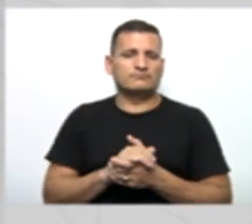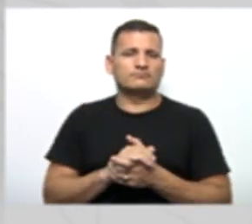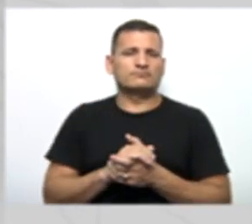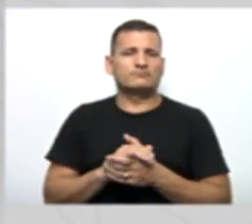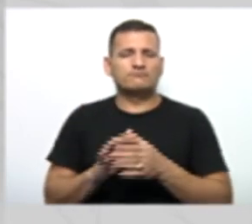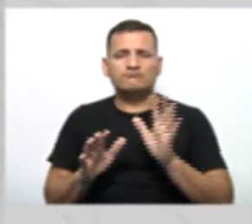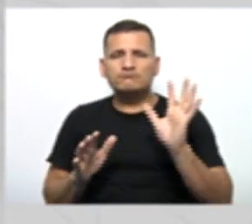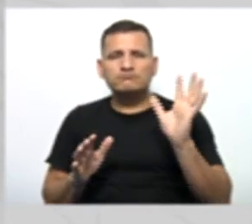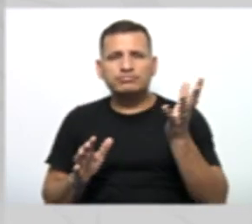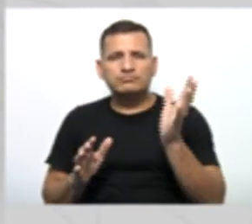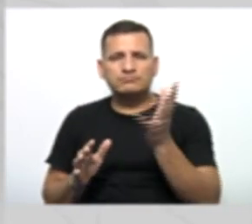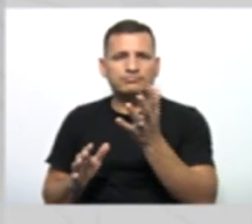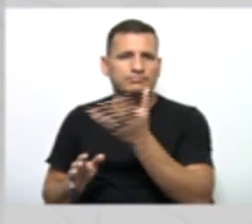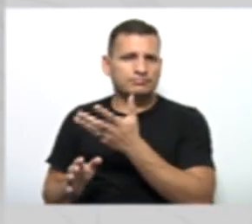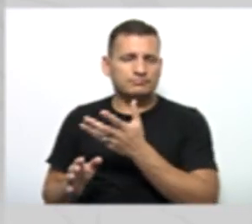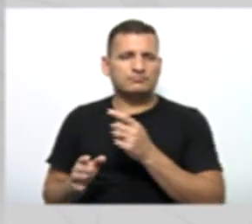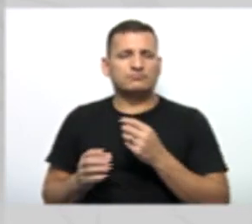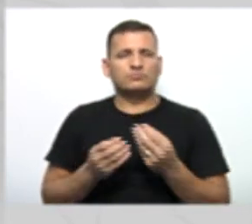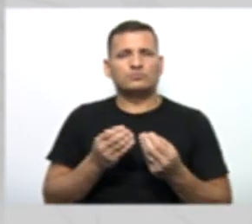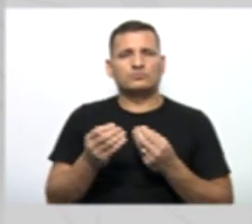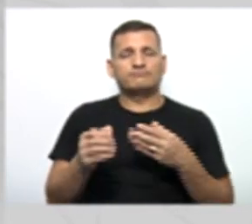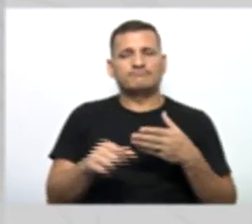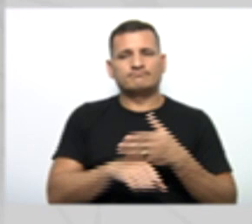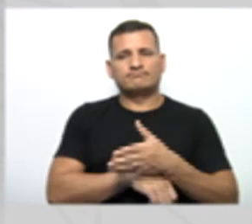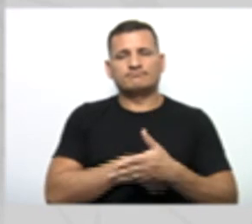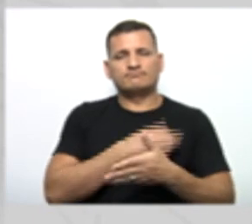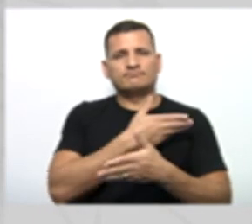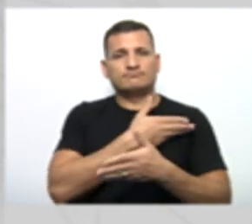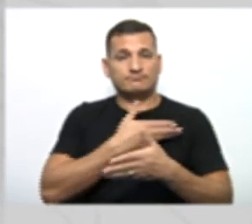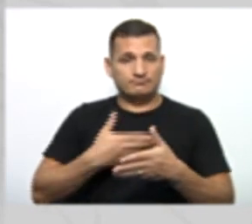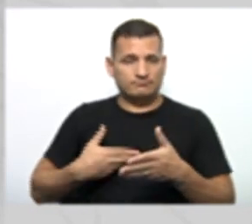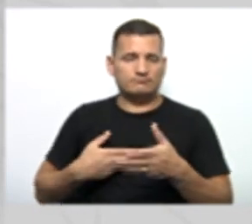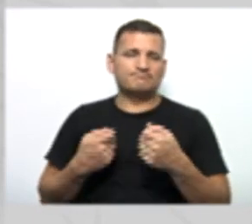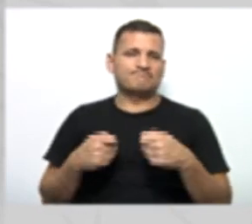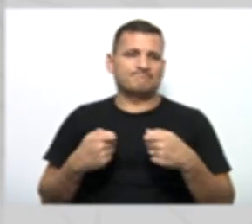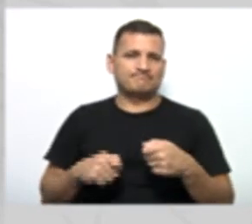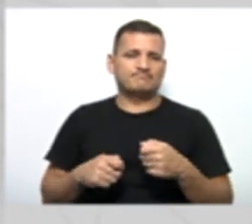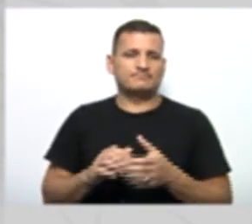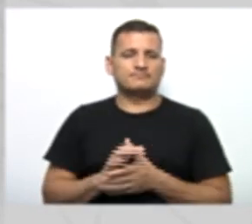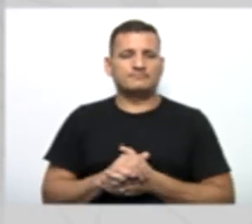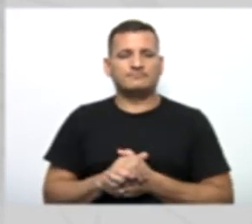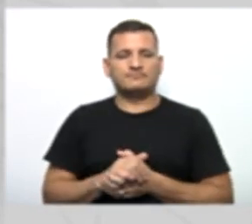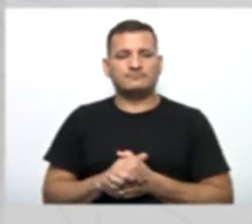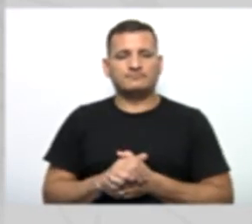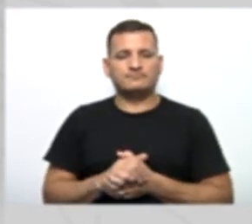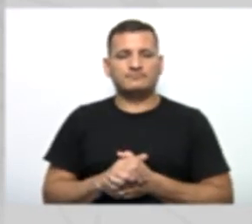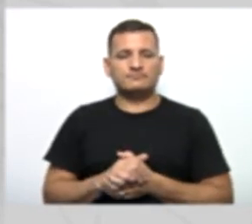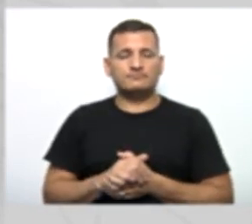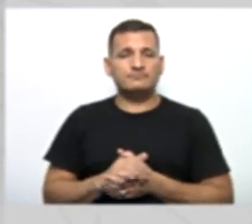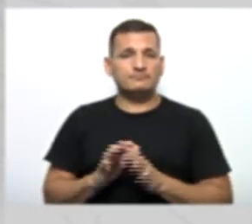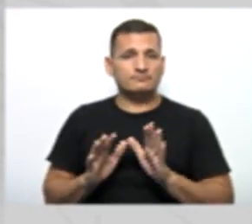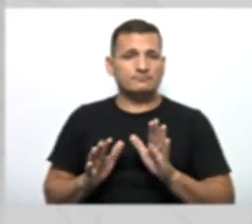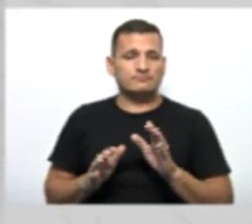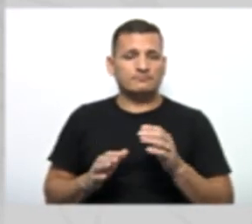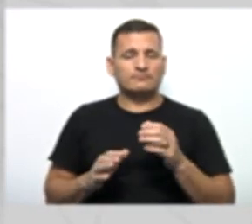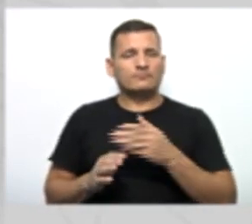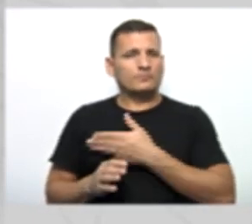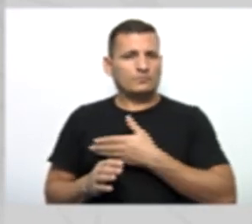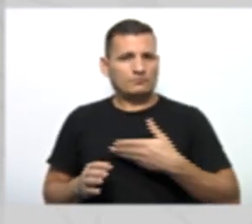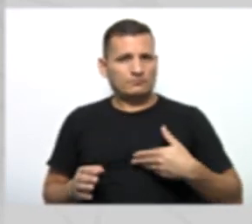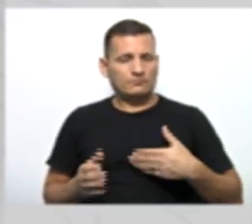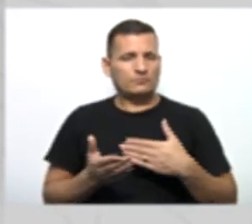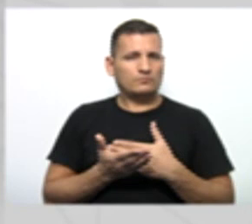situações em que a intervenção governamental é necessária. Se o governo começar